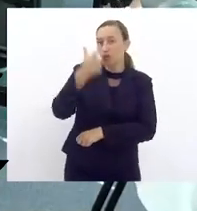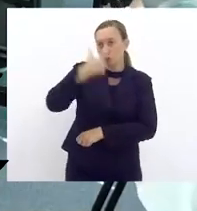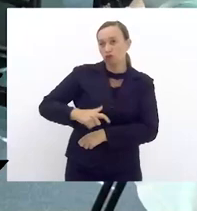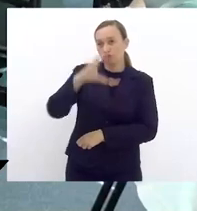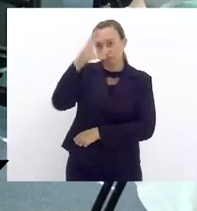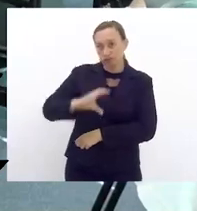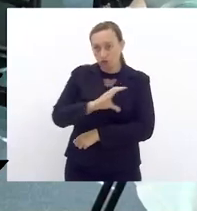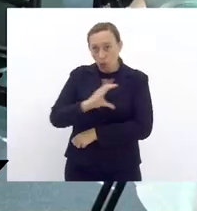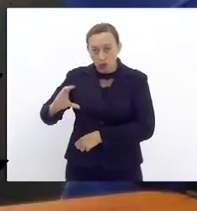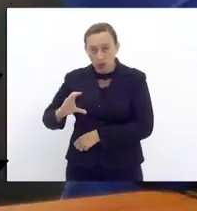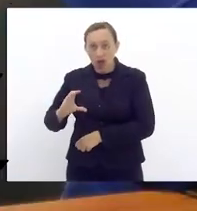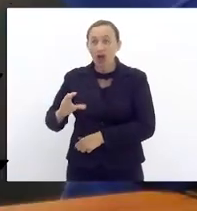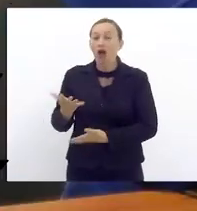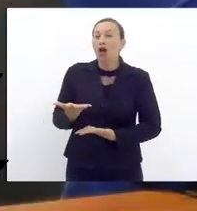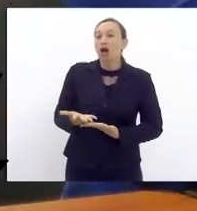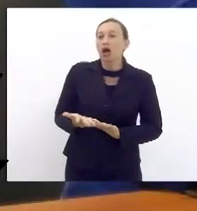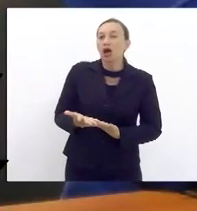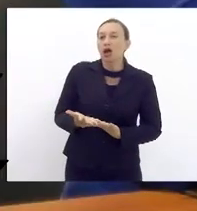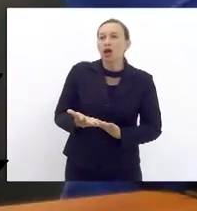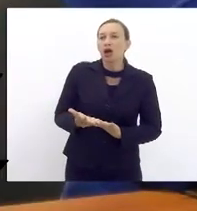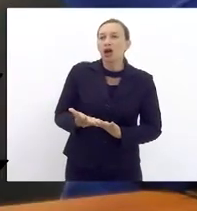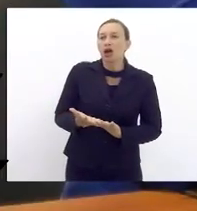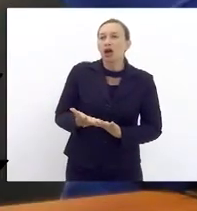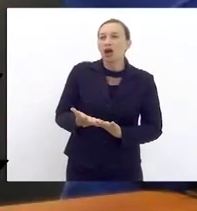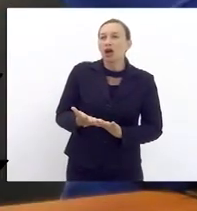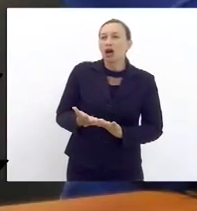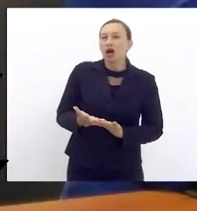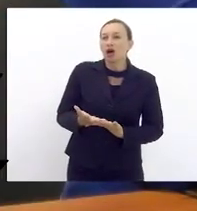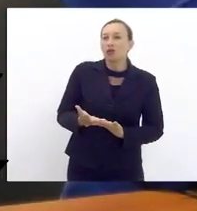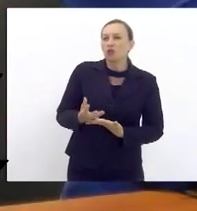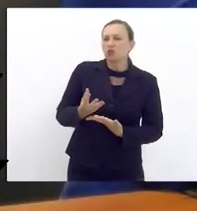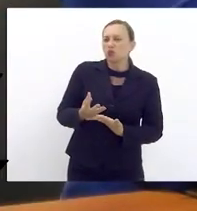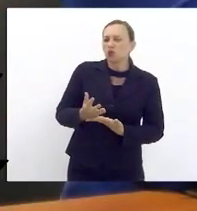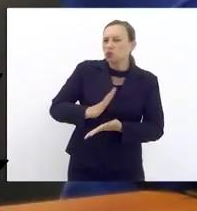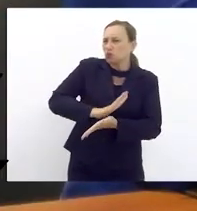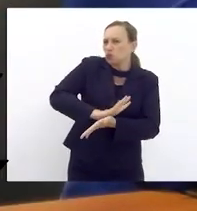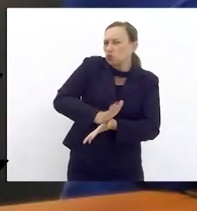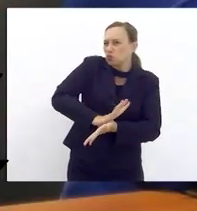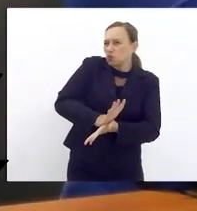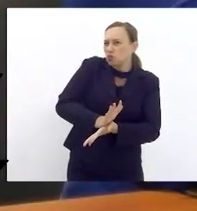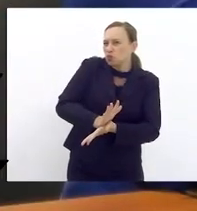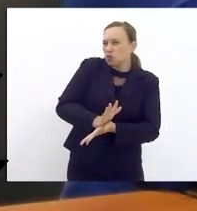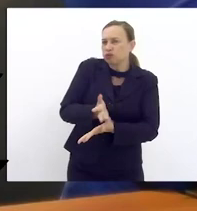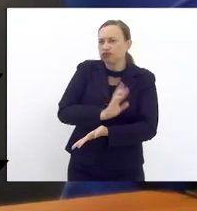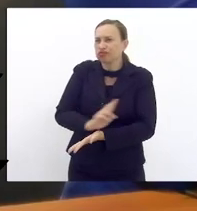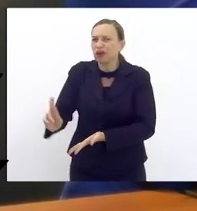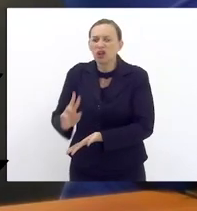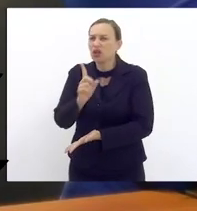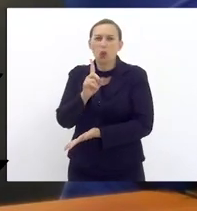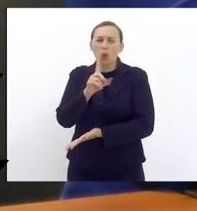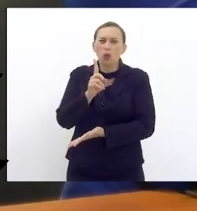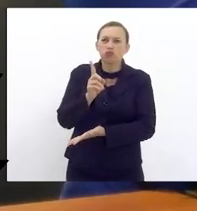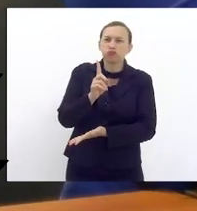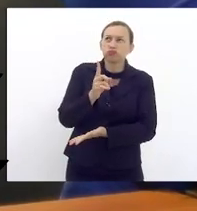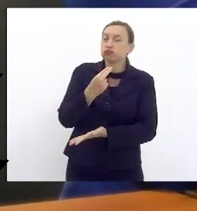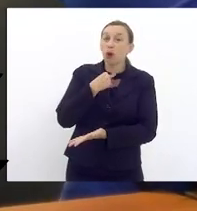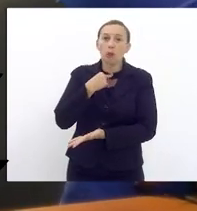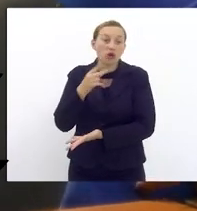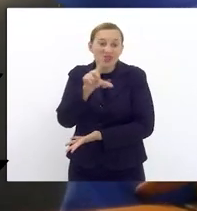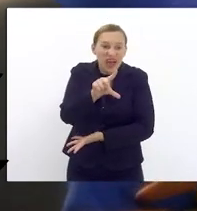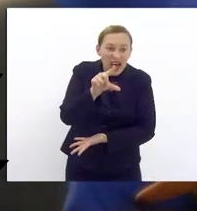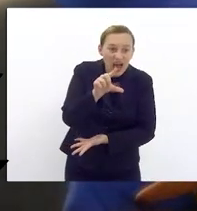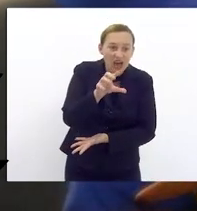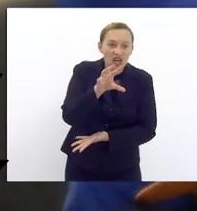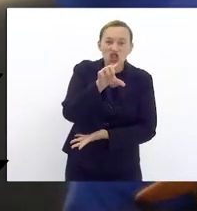tá que o a intolerância ela não deve ser aceita por nenhuma religião não é porque um grupo ele é maior